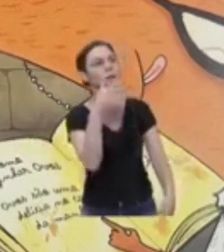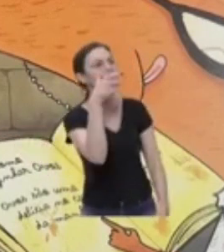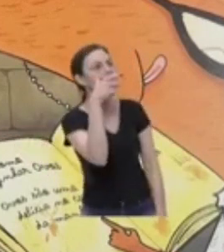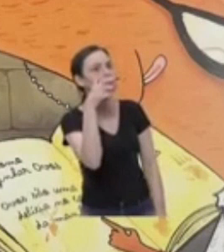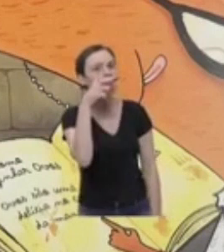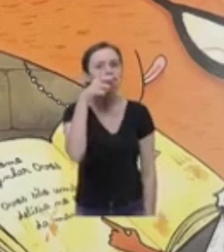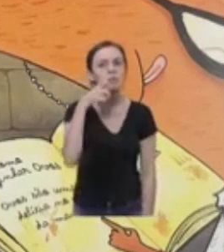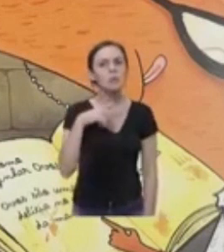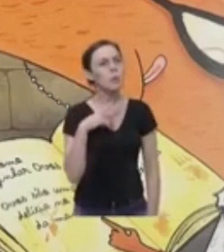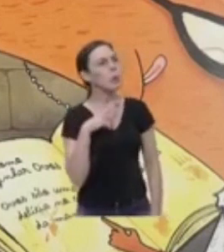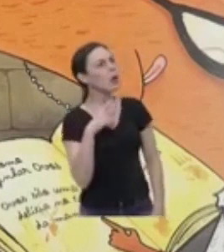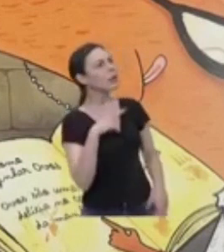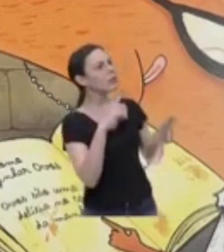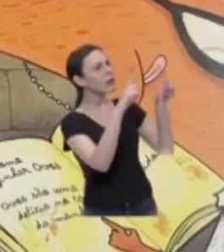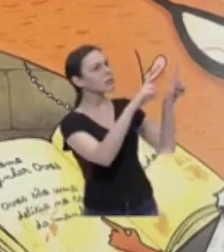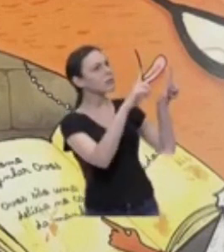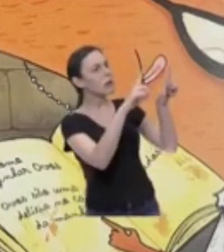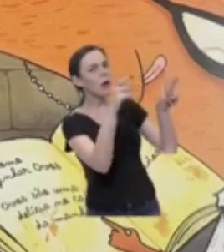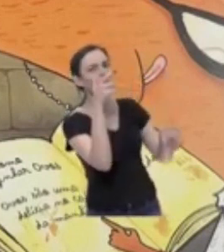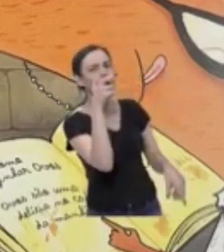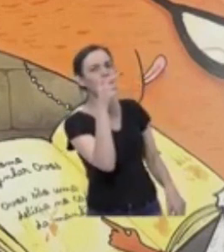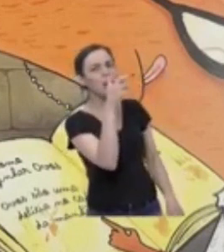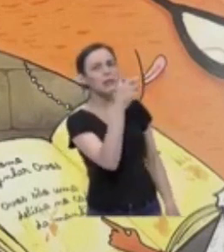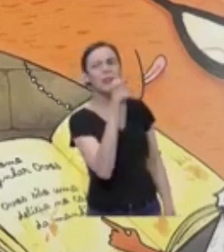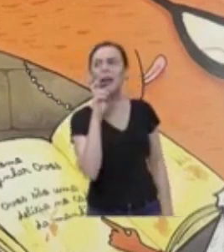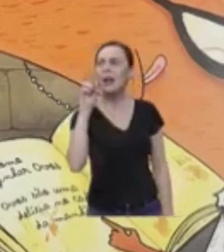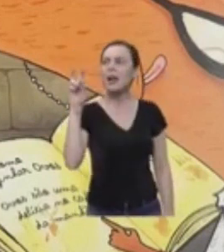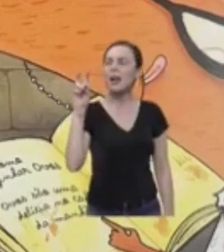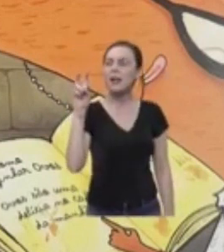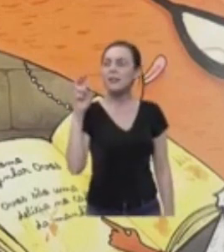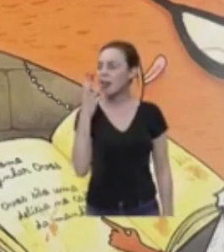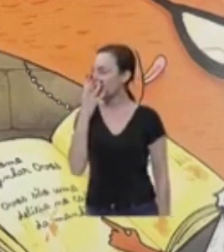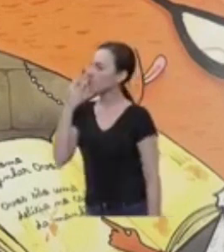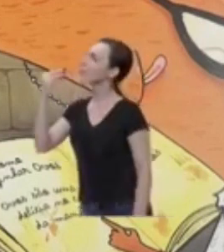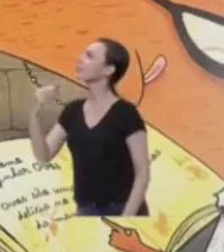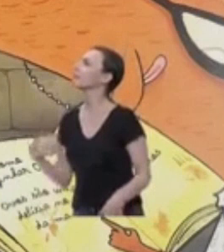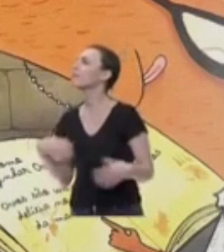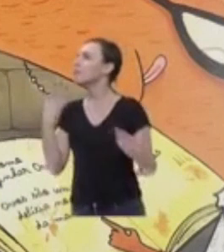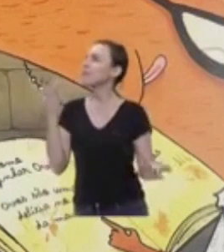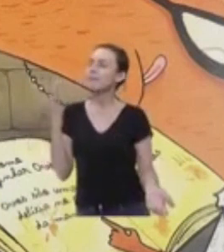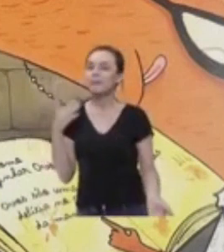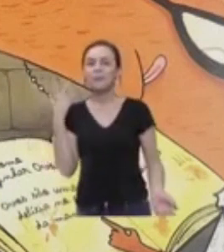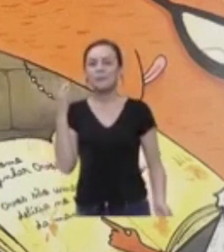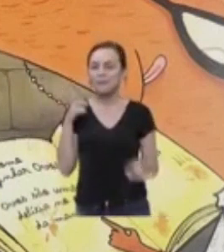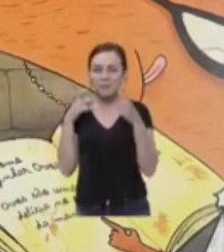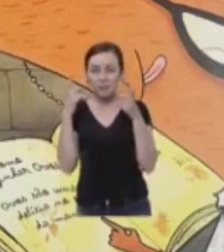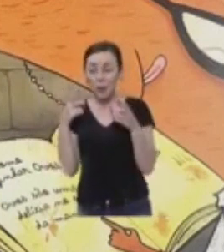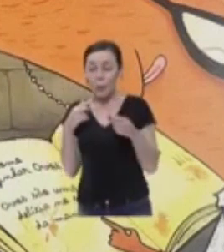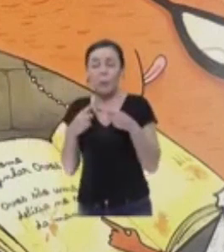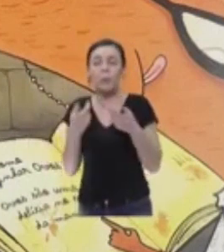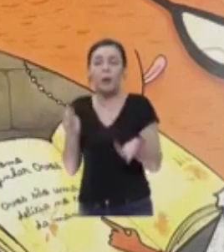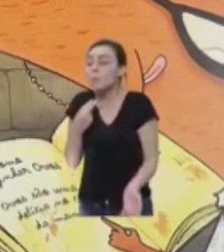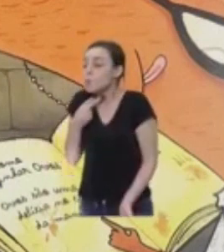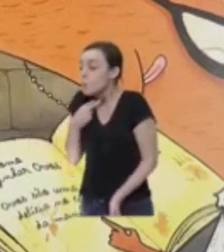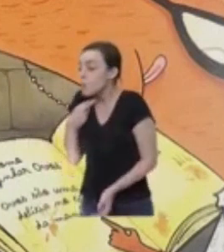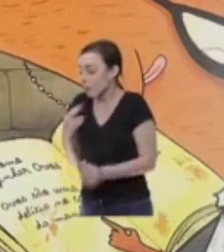"Que quadros interessantes!" gritou o convidado. Mas Rapunzela não lhe deu ouvidos.